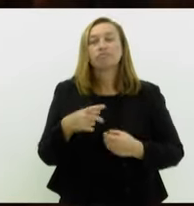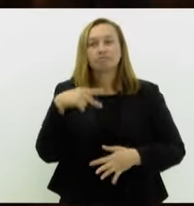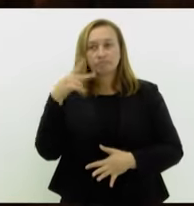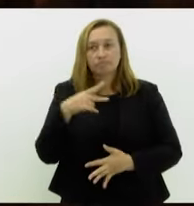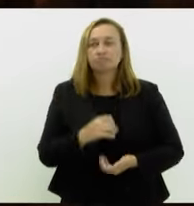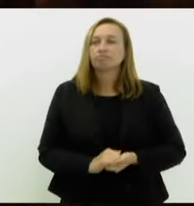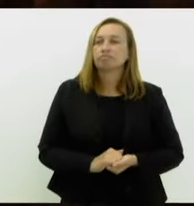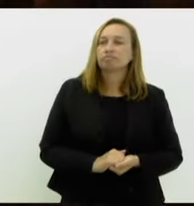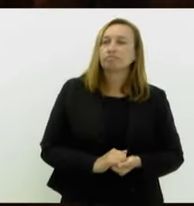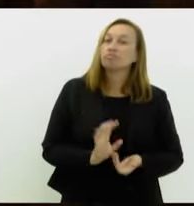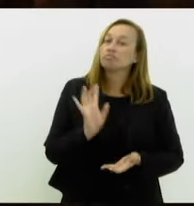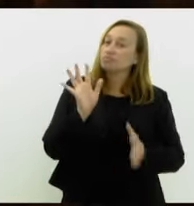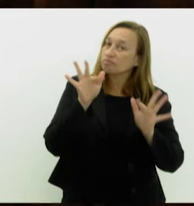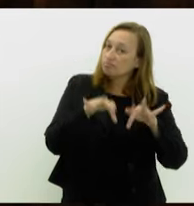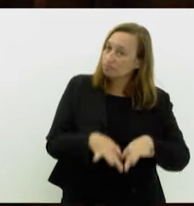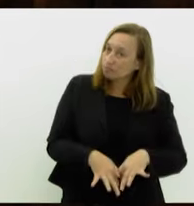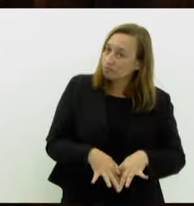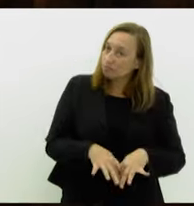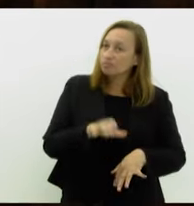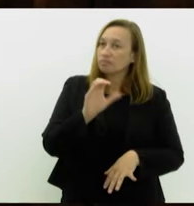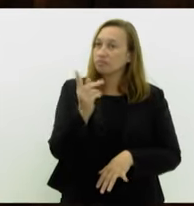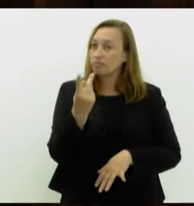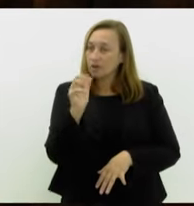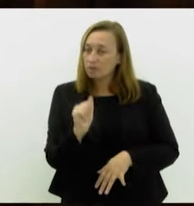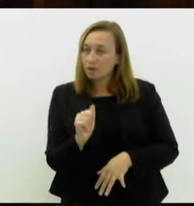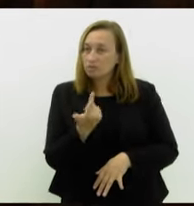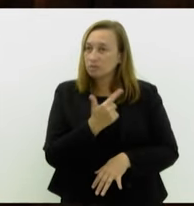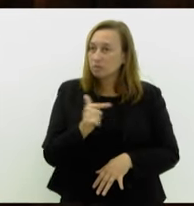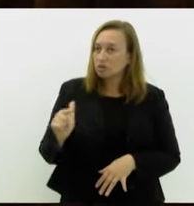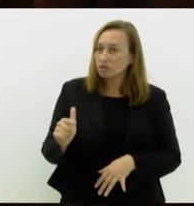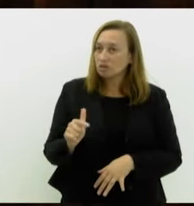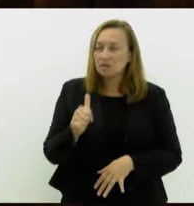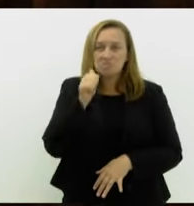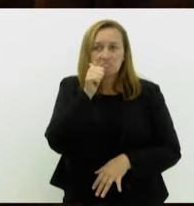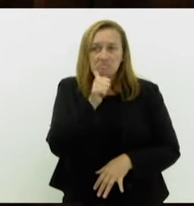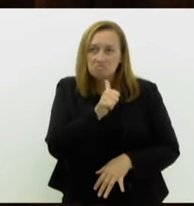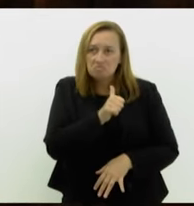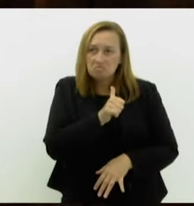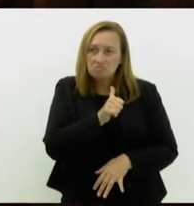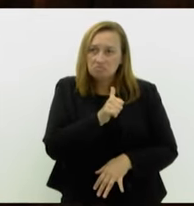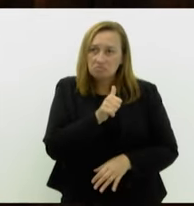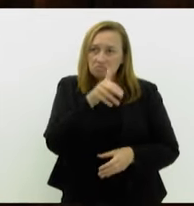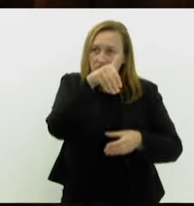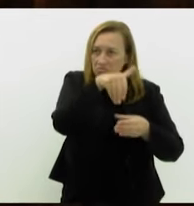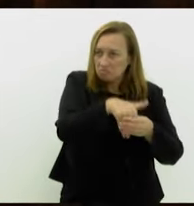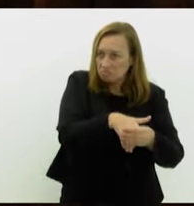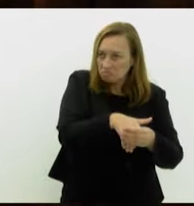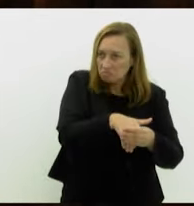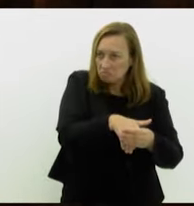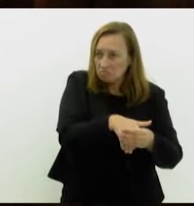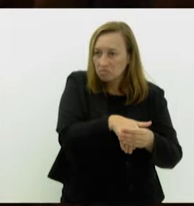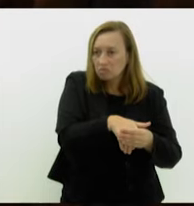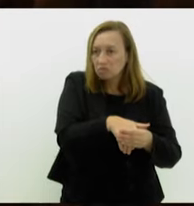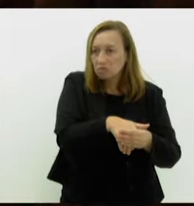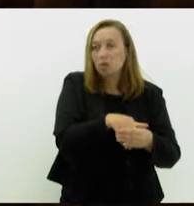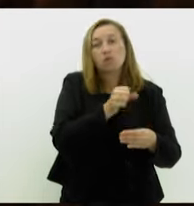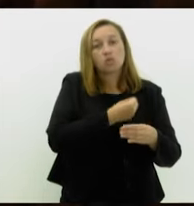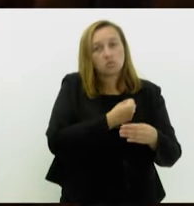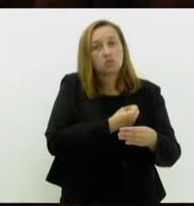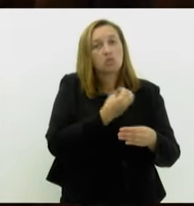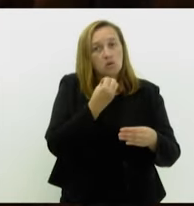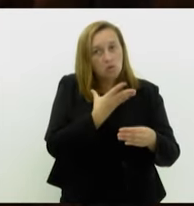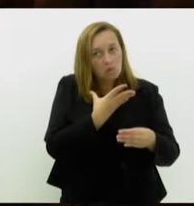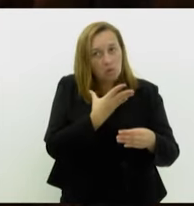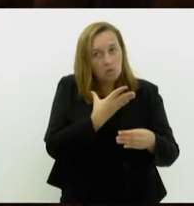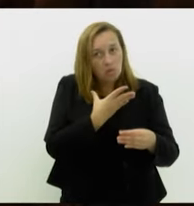que se no final de uma campanha não houver mulheres com votação razoável com